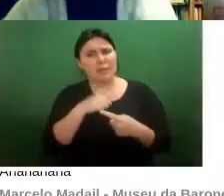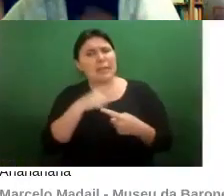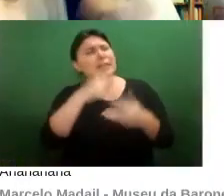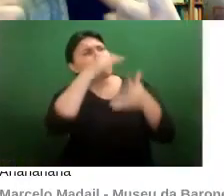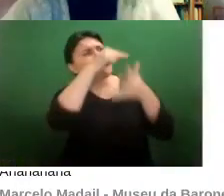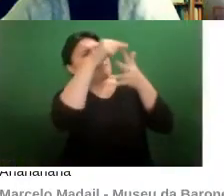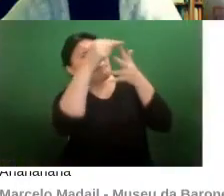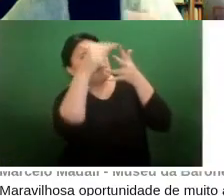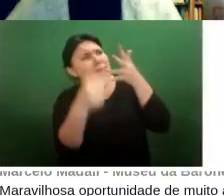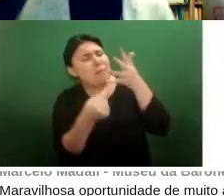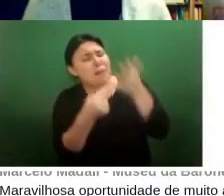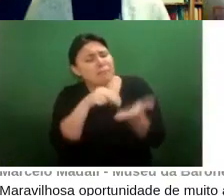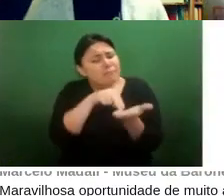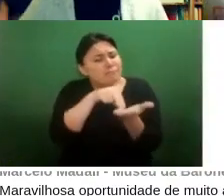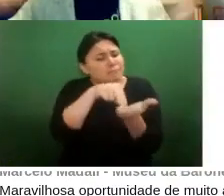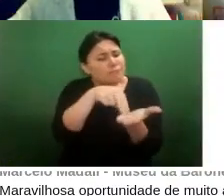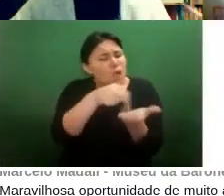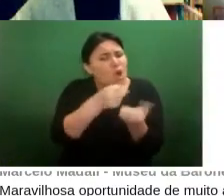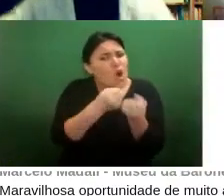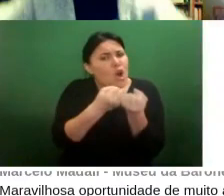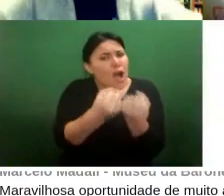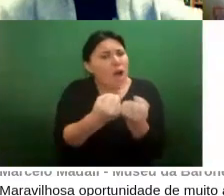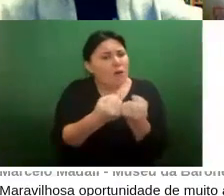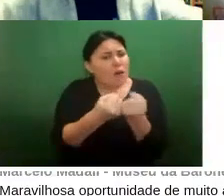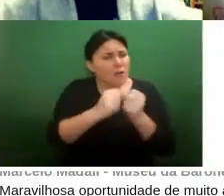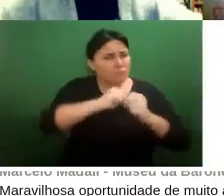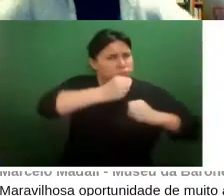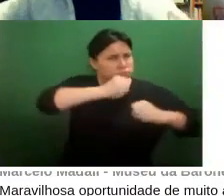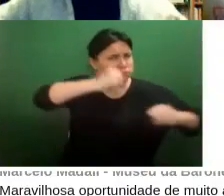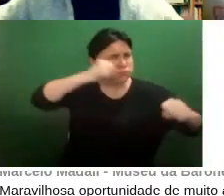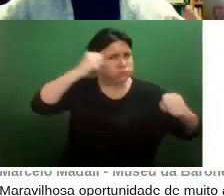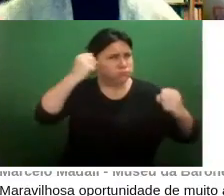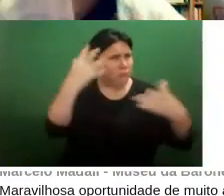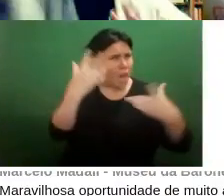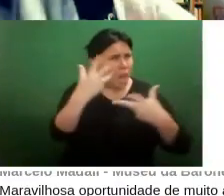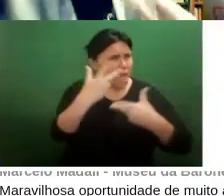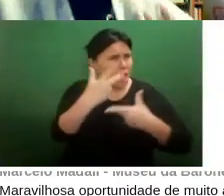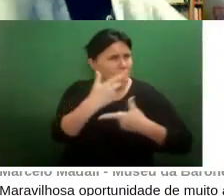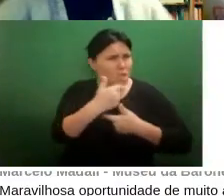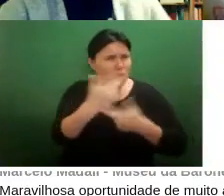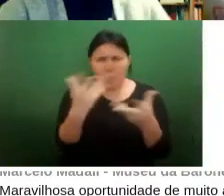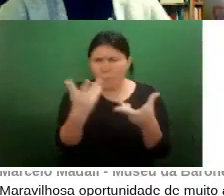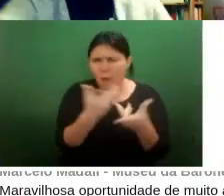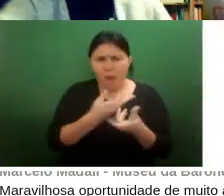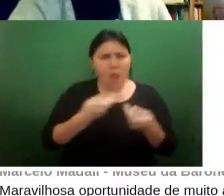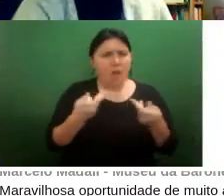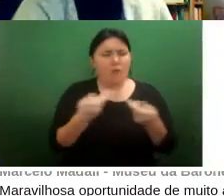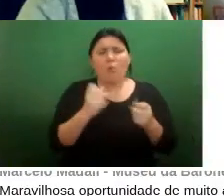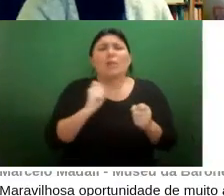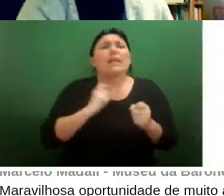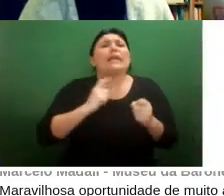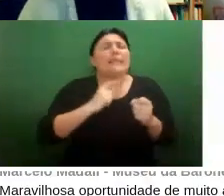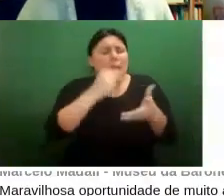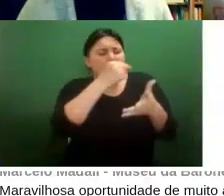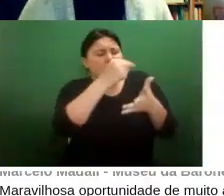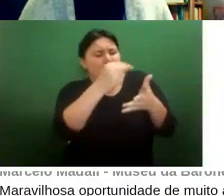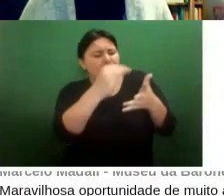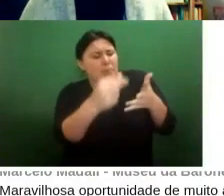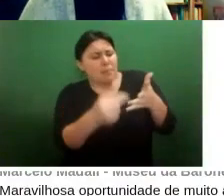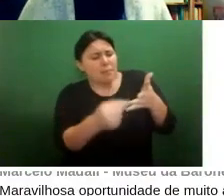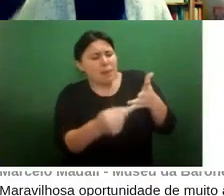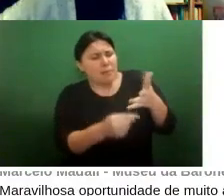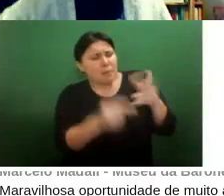que esse carro seja estupendo, fantástico, maravilhoso? Quais elementos estão